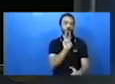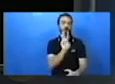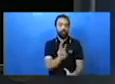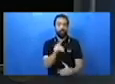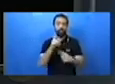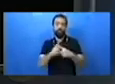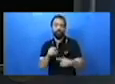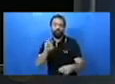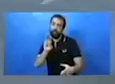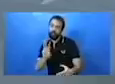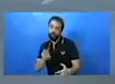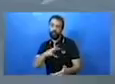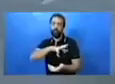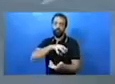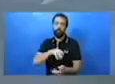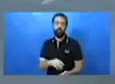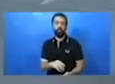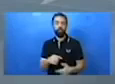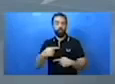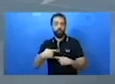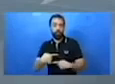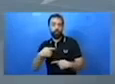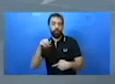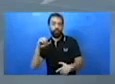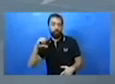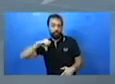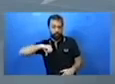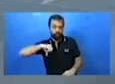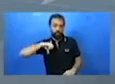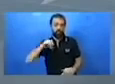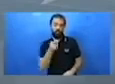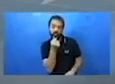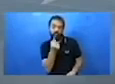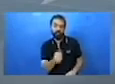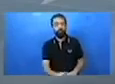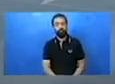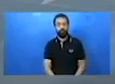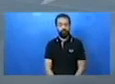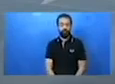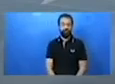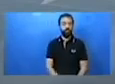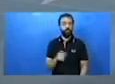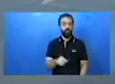que vão dar um total de 9 lápis, tá bom? Vocês vão fazer até